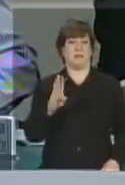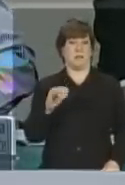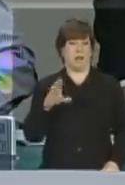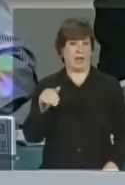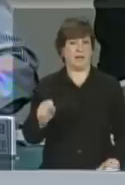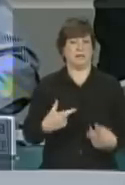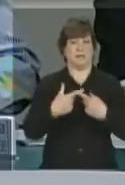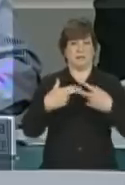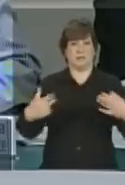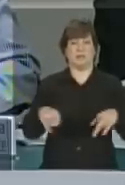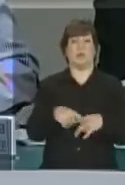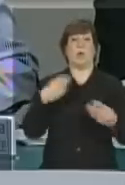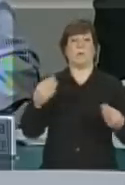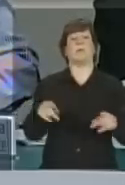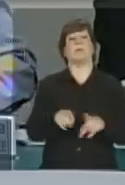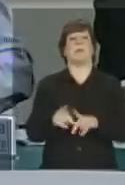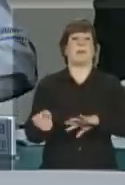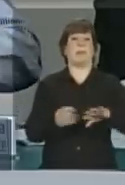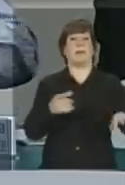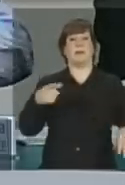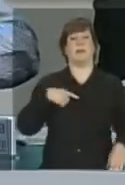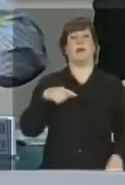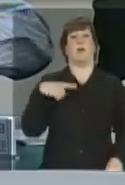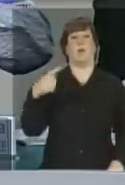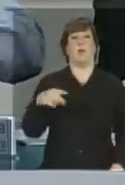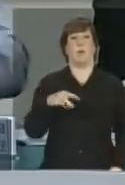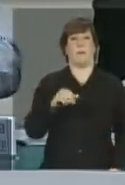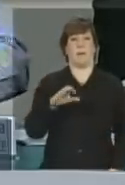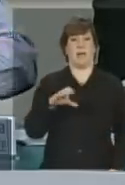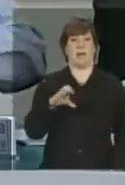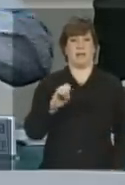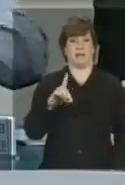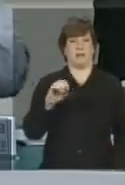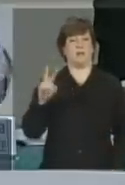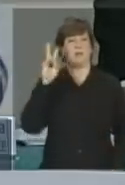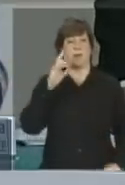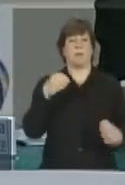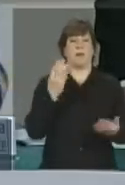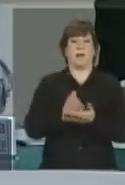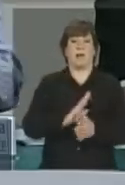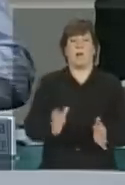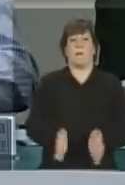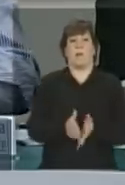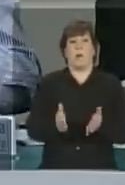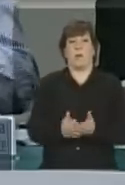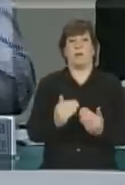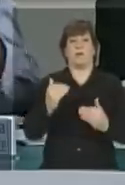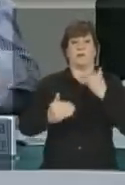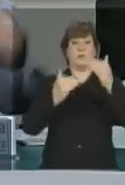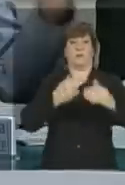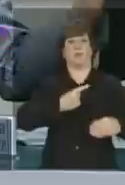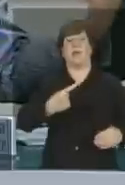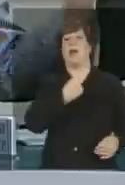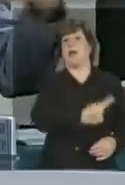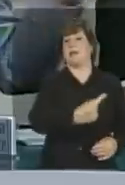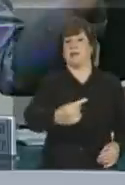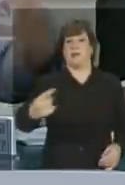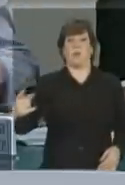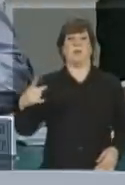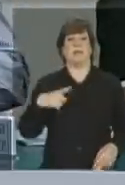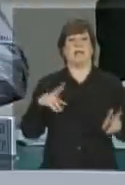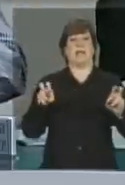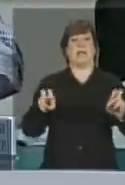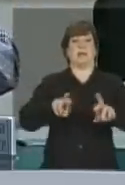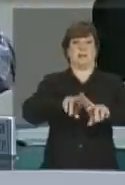meu amigo Márcio Macedo, que discute a questão da justiça socioambiental, da erradicação da pobreza e o desenvolvimento sustentável. Cada um, e o cirquista